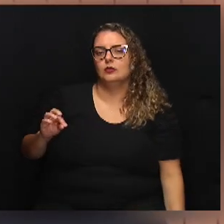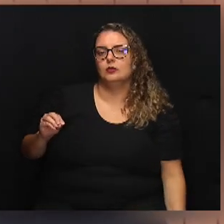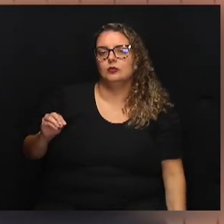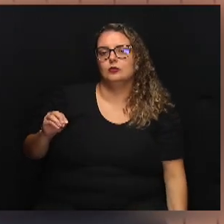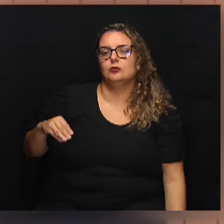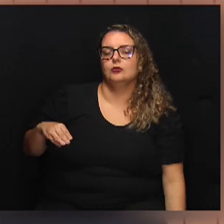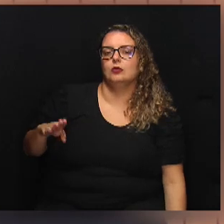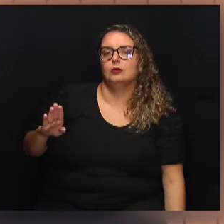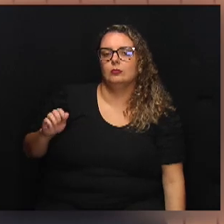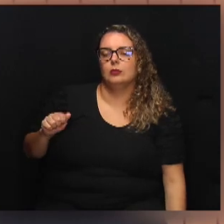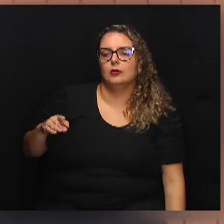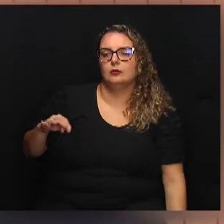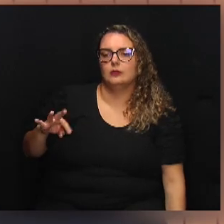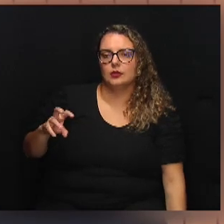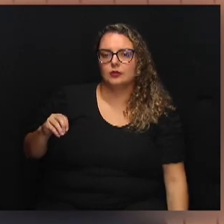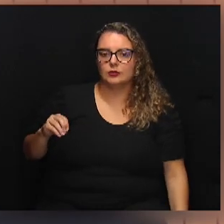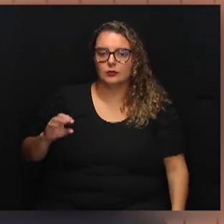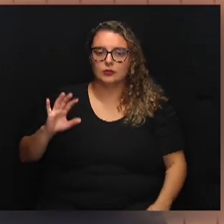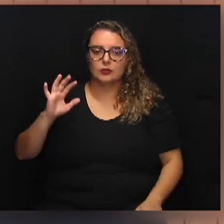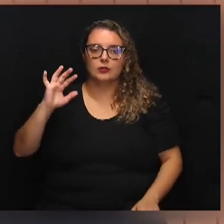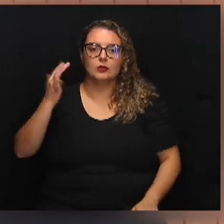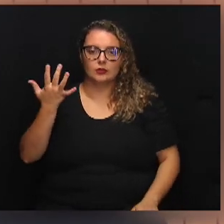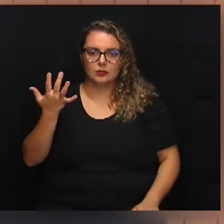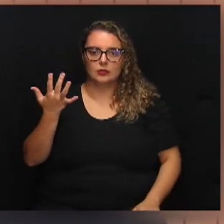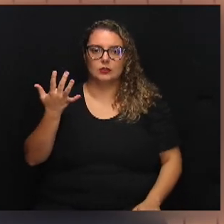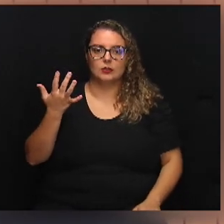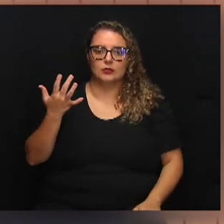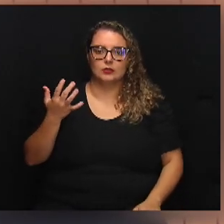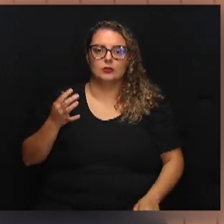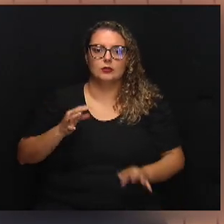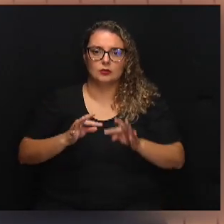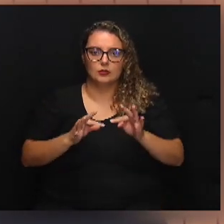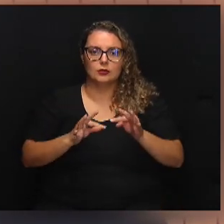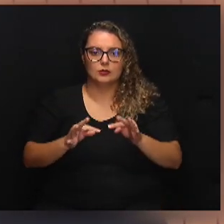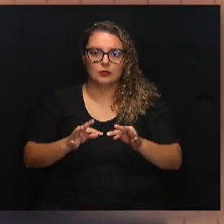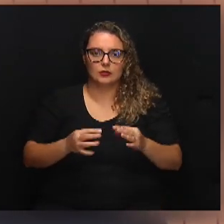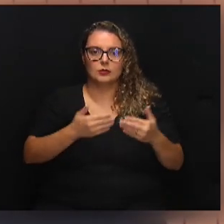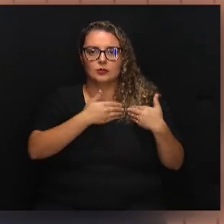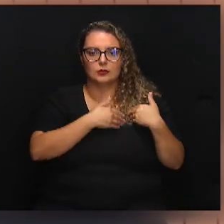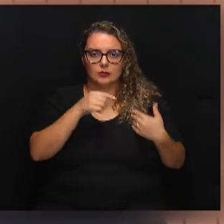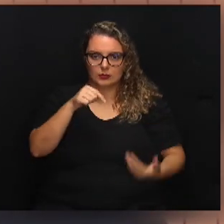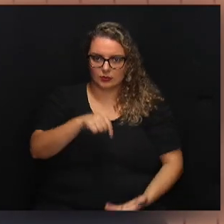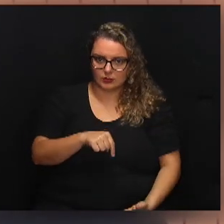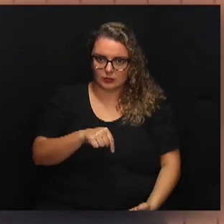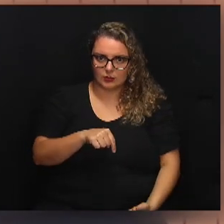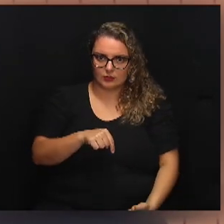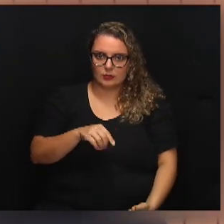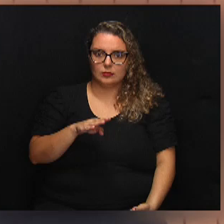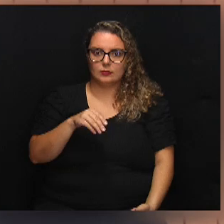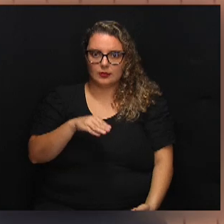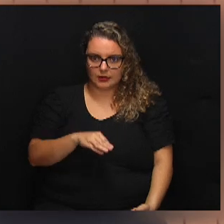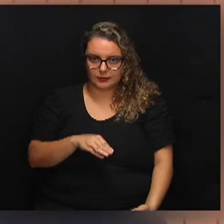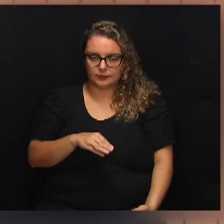ele vai acontecer a partir do técnico responsável por aquele bem, né?